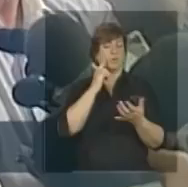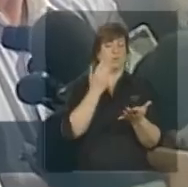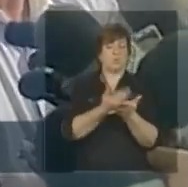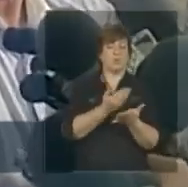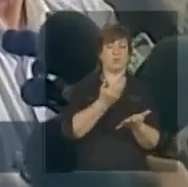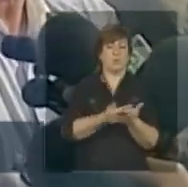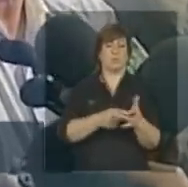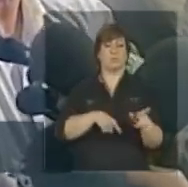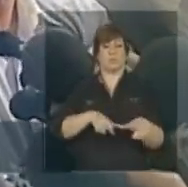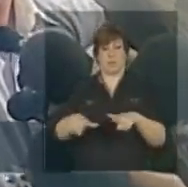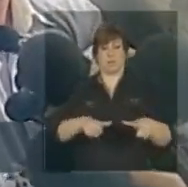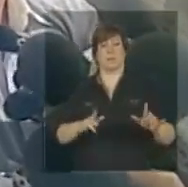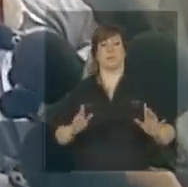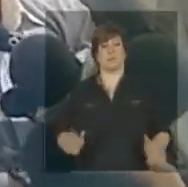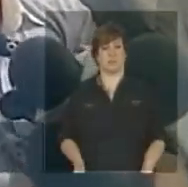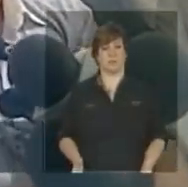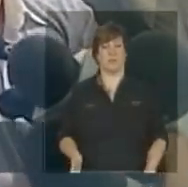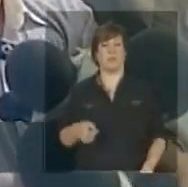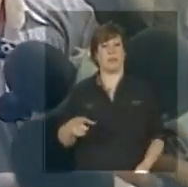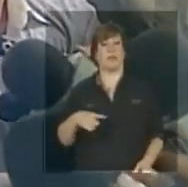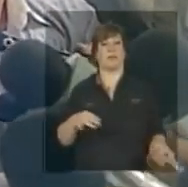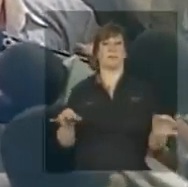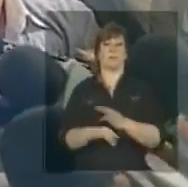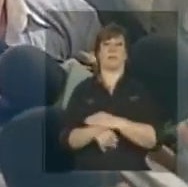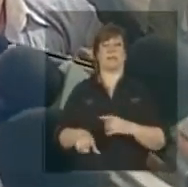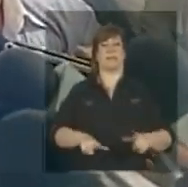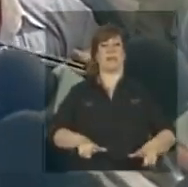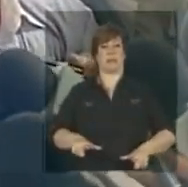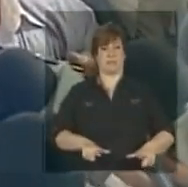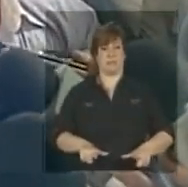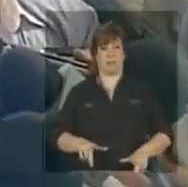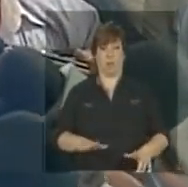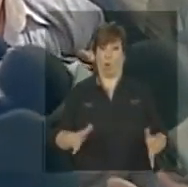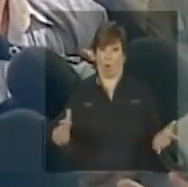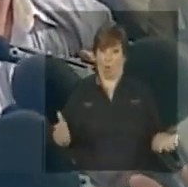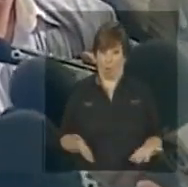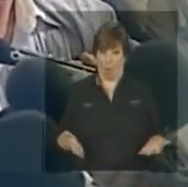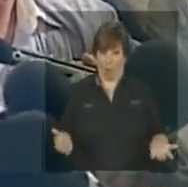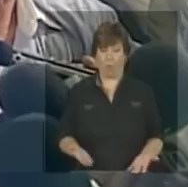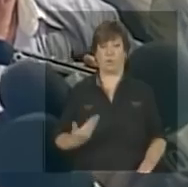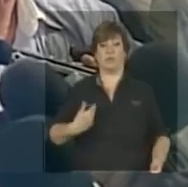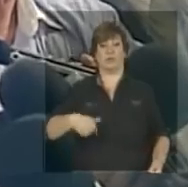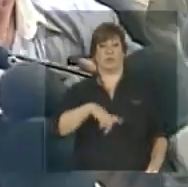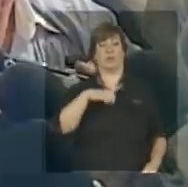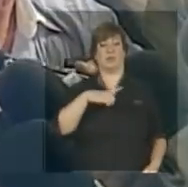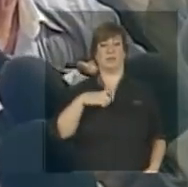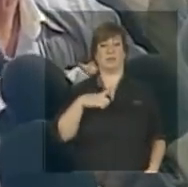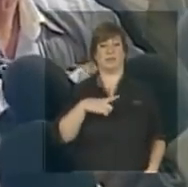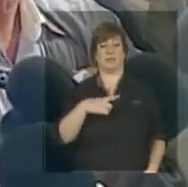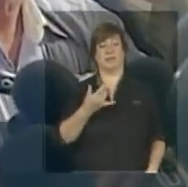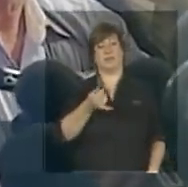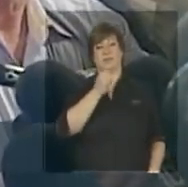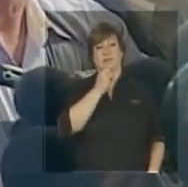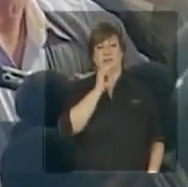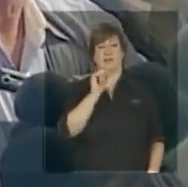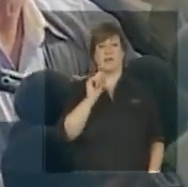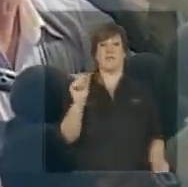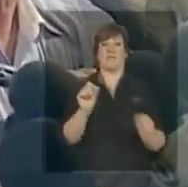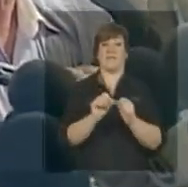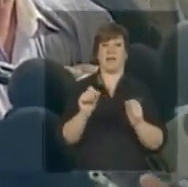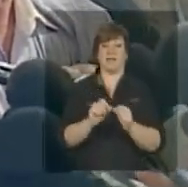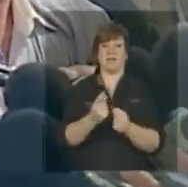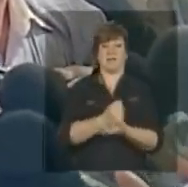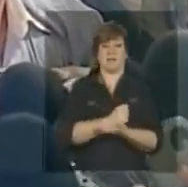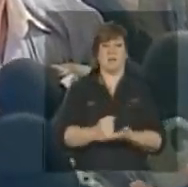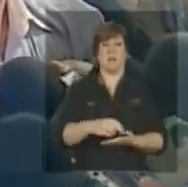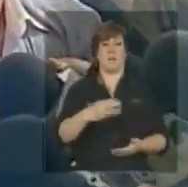trabalho. Ele está concluindo esse trabalho. Hoje, nós estamos, vamos dizer, estabelecendo um